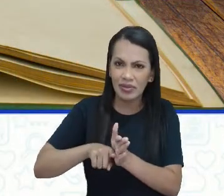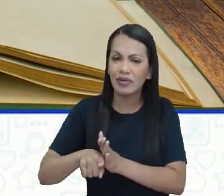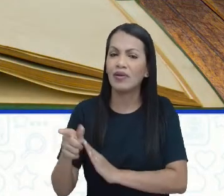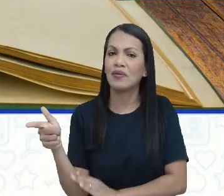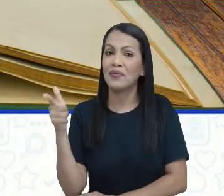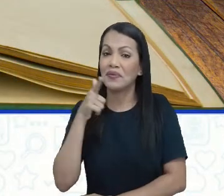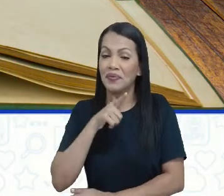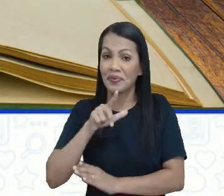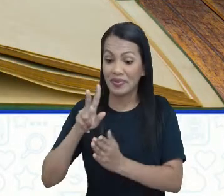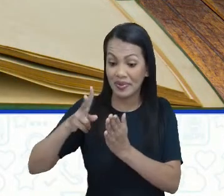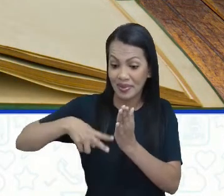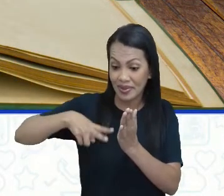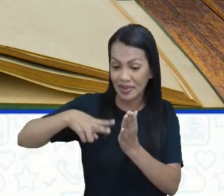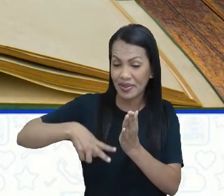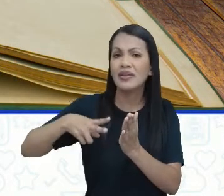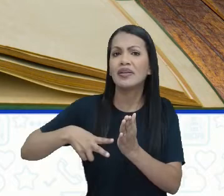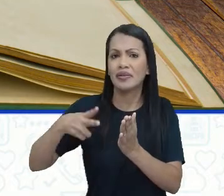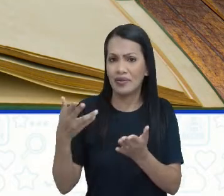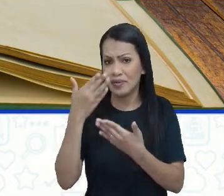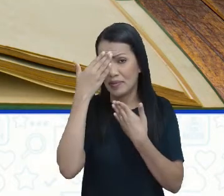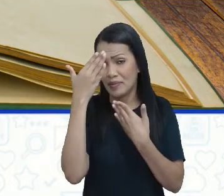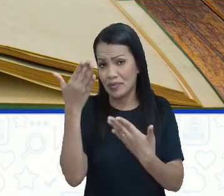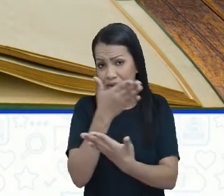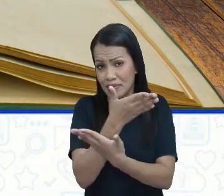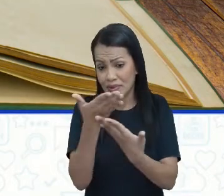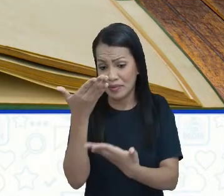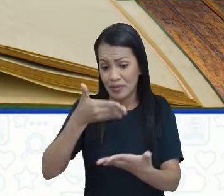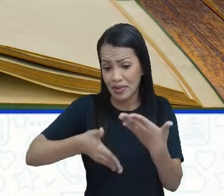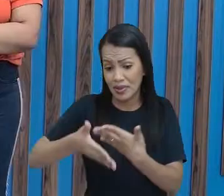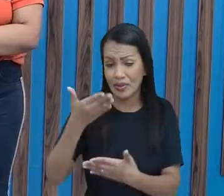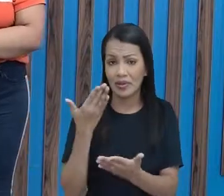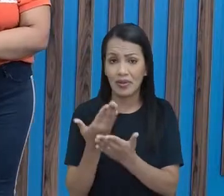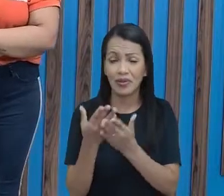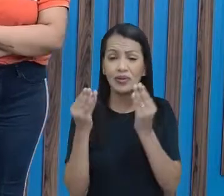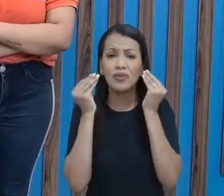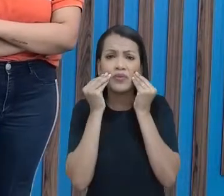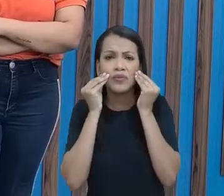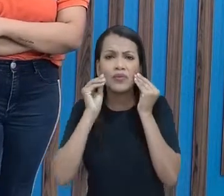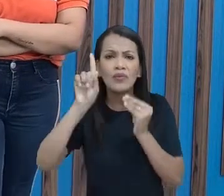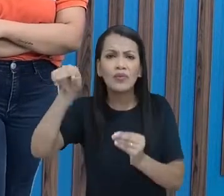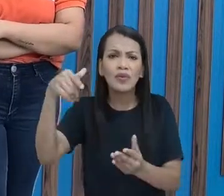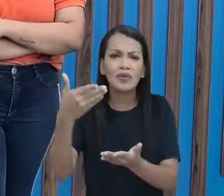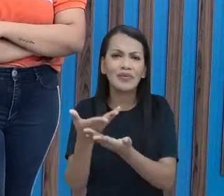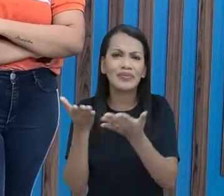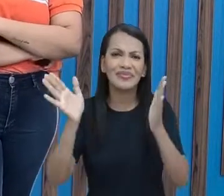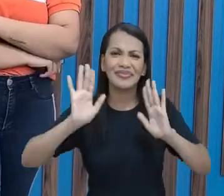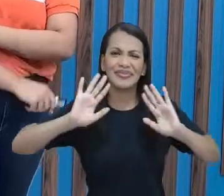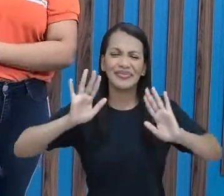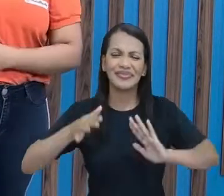conseguir ler, tá certo? Está disponível. Obrigada a todo mundo que participou dessa aula. Um cheiro e até breve.